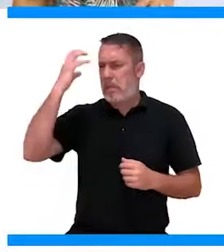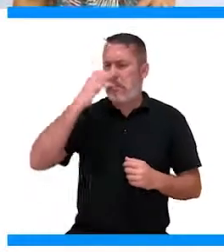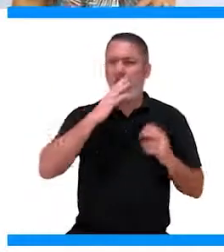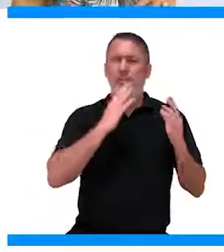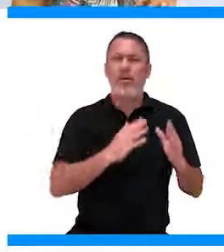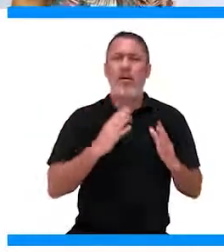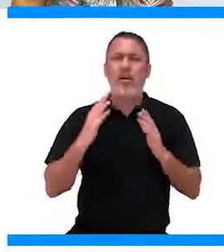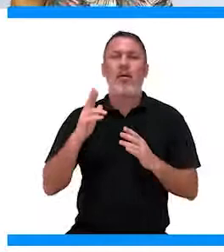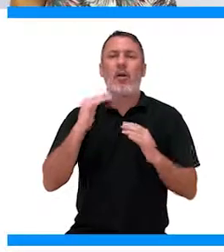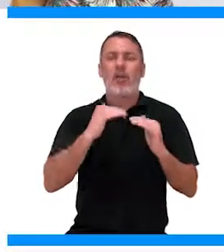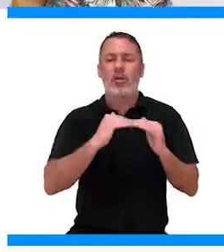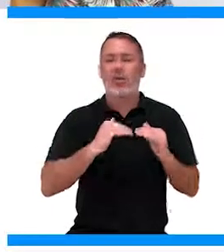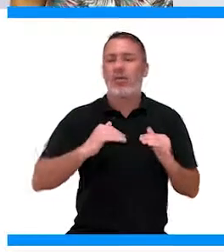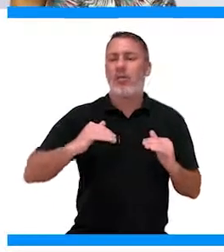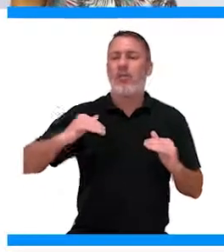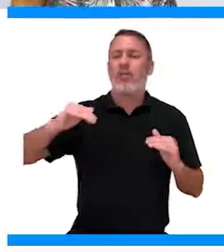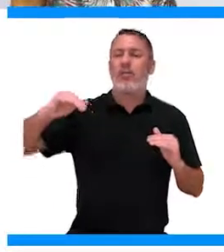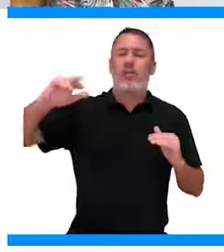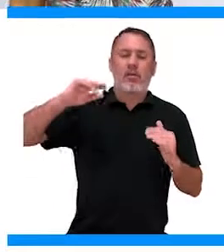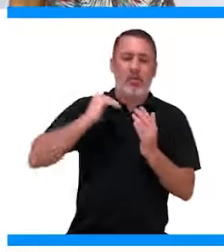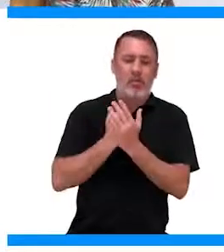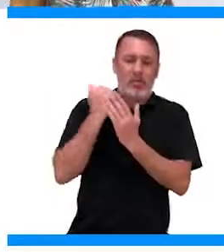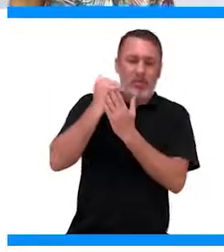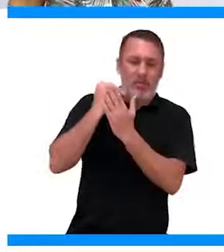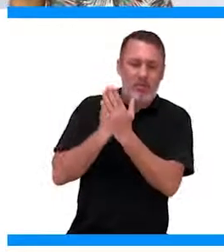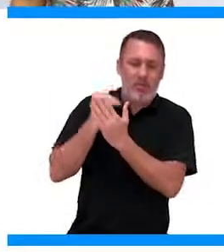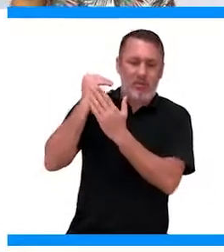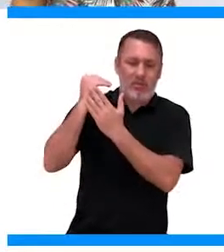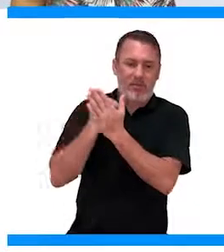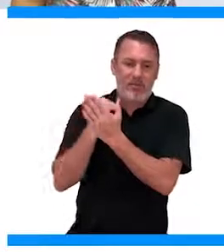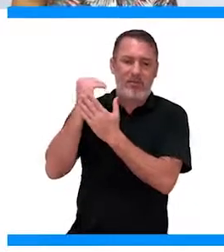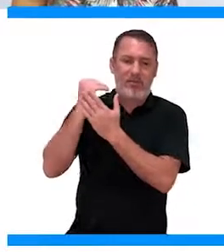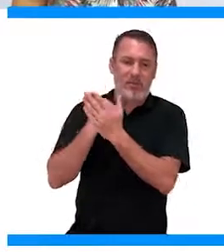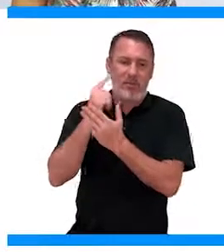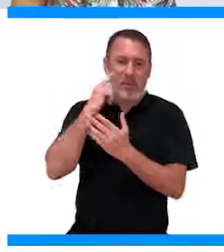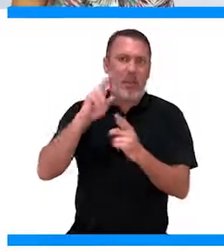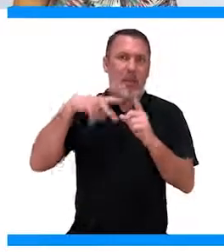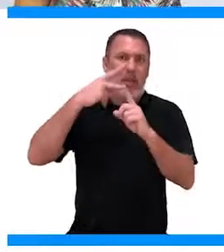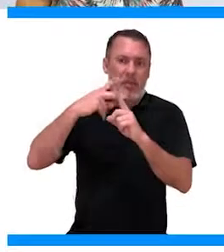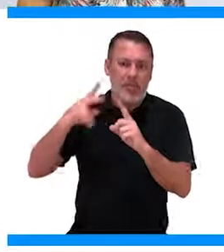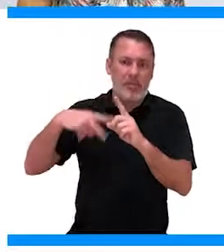dos pais. A ideia é gradativa, né? Esperneou,